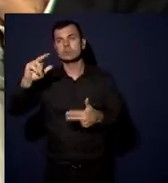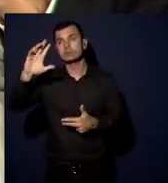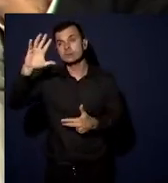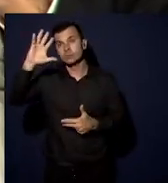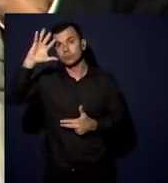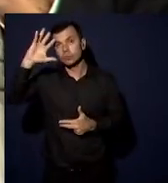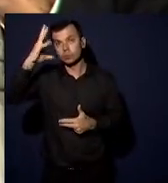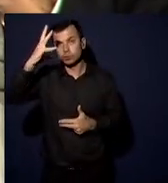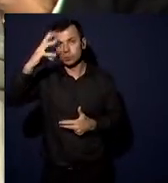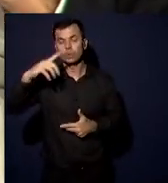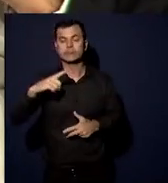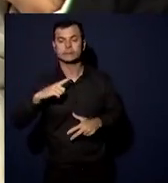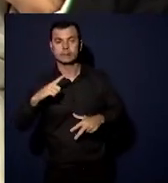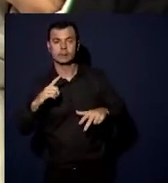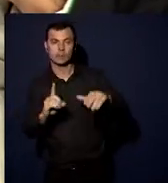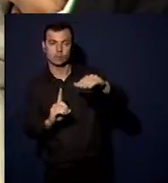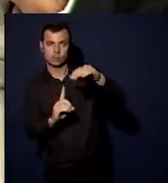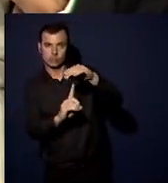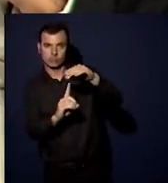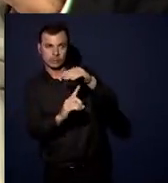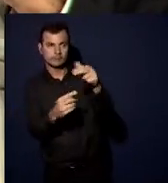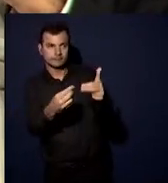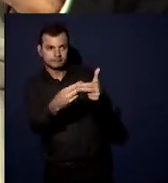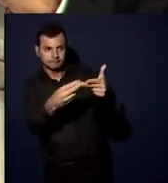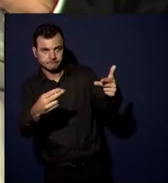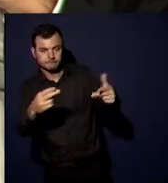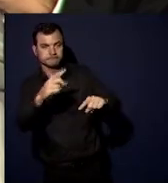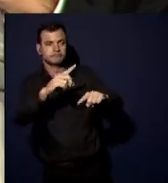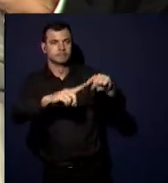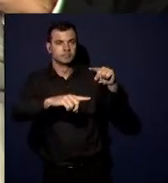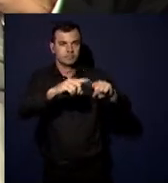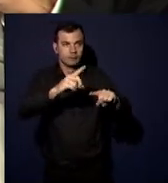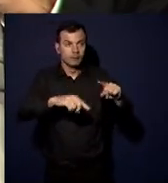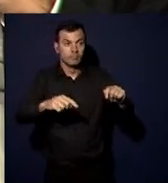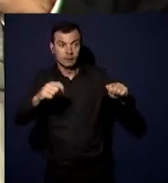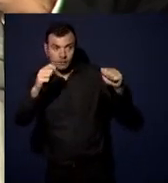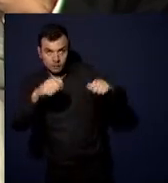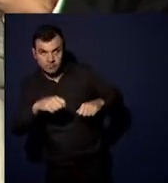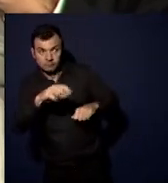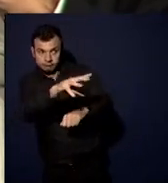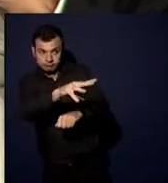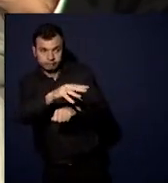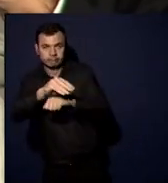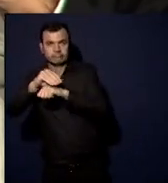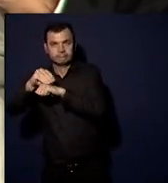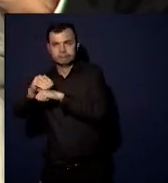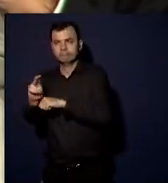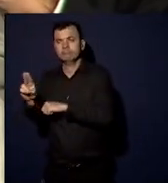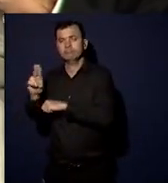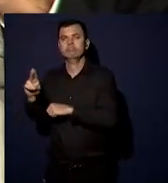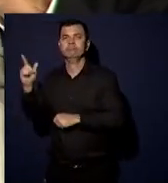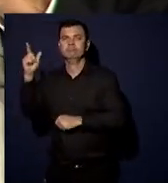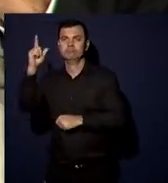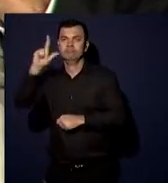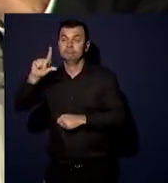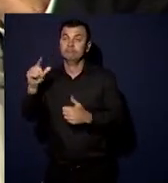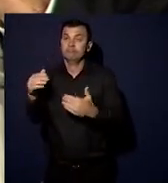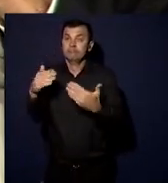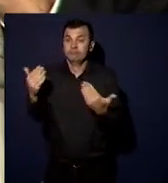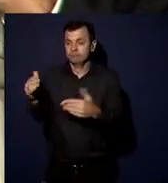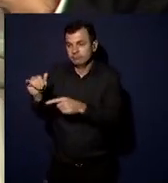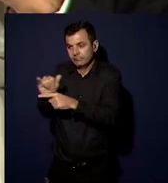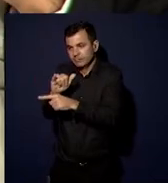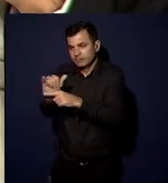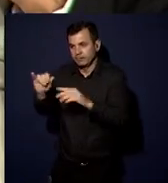ter acesso a todos esses produtos essas possibilidades então aqui na nossa estratégia aqui